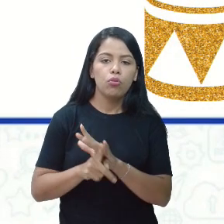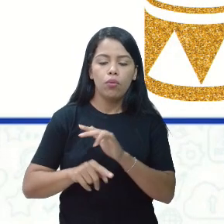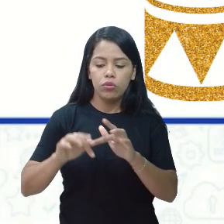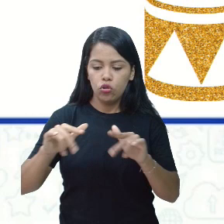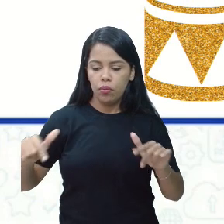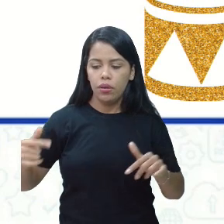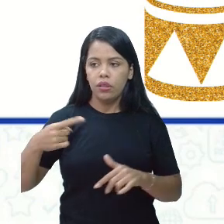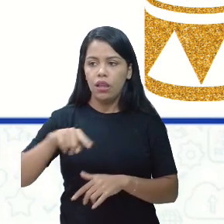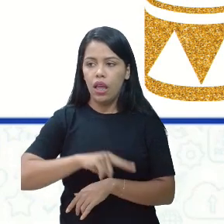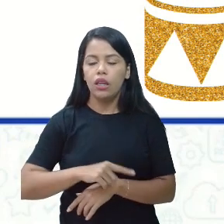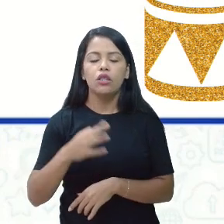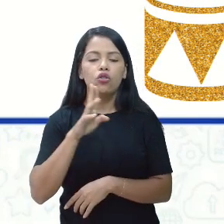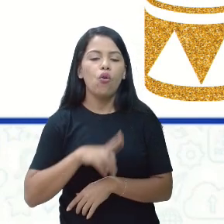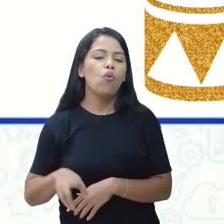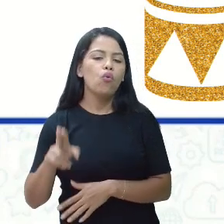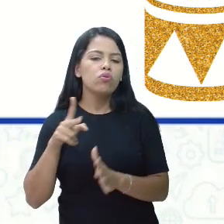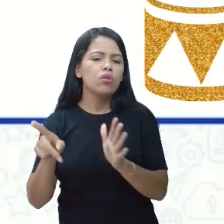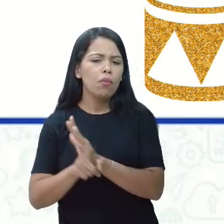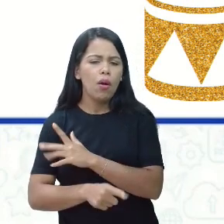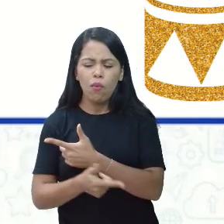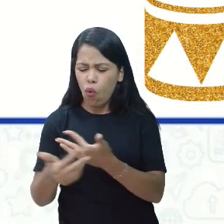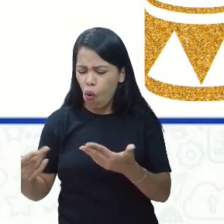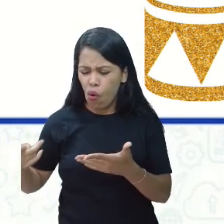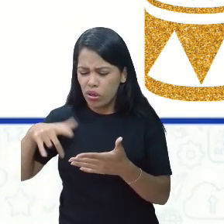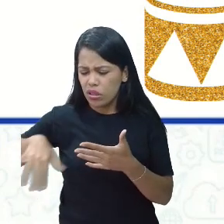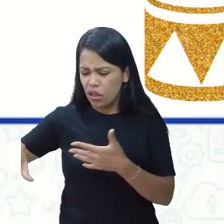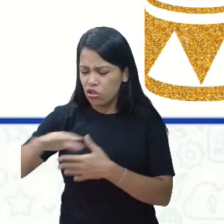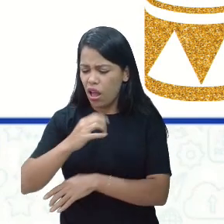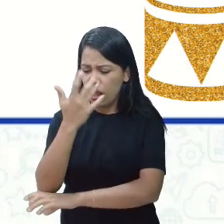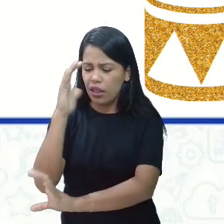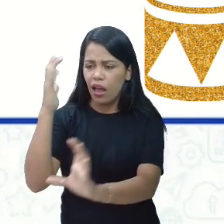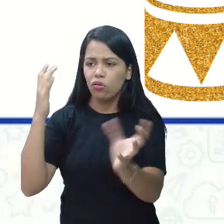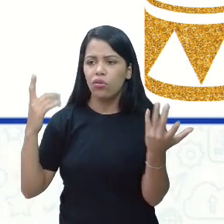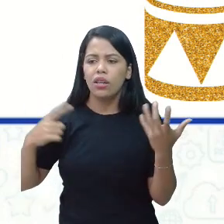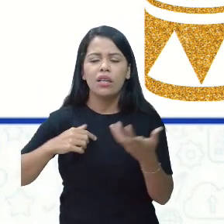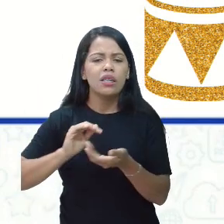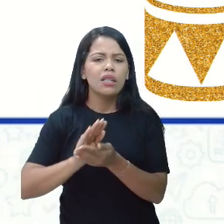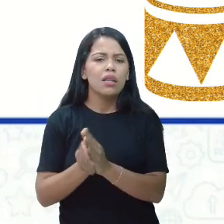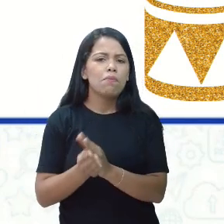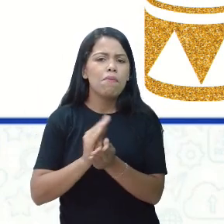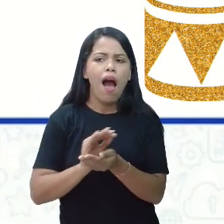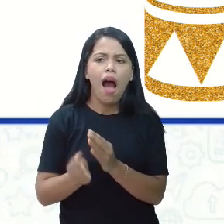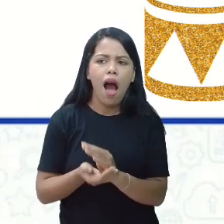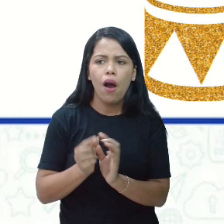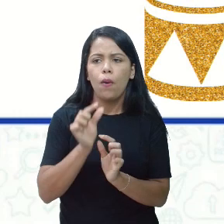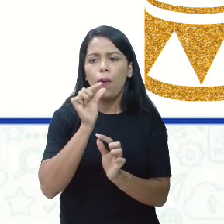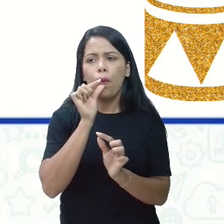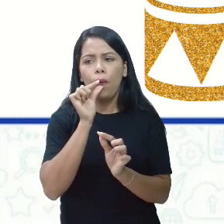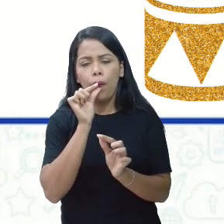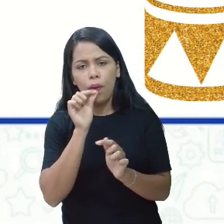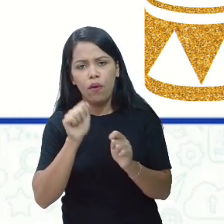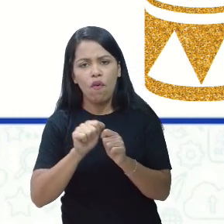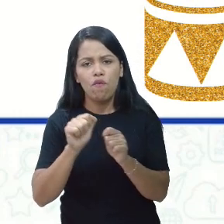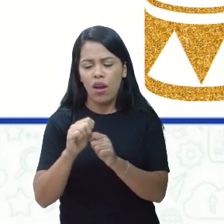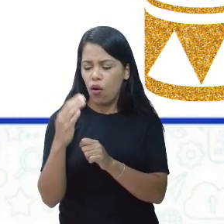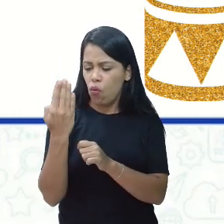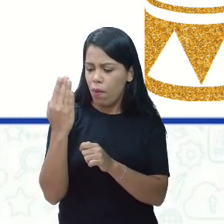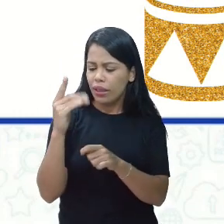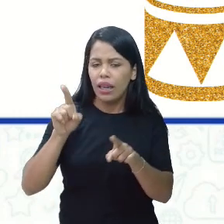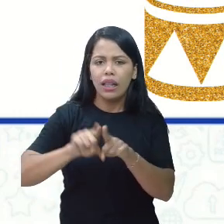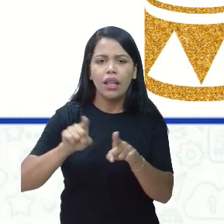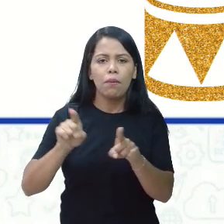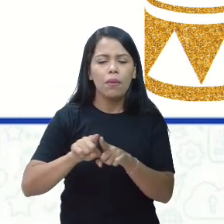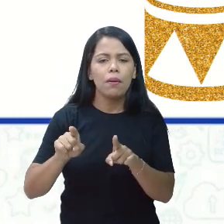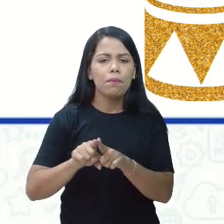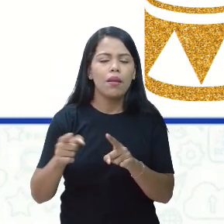mesmo, sementes, aqui uma ocarina feita de barro, apitos feitos de madeira, que eles fazem até para imitar o som